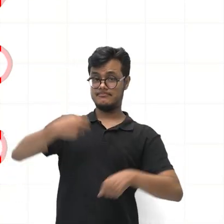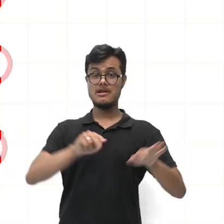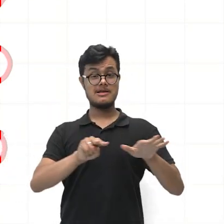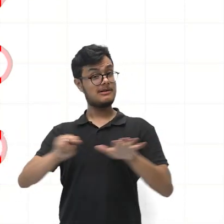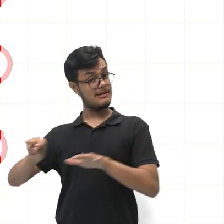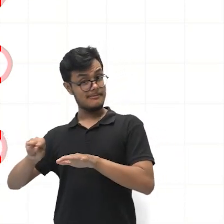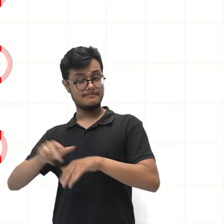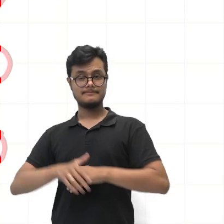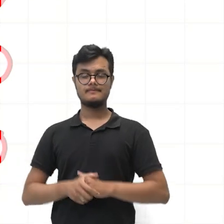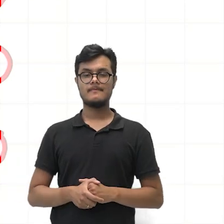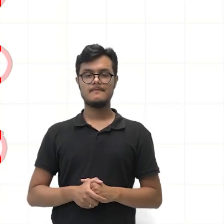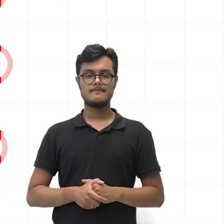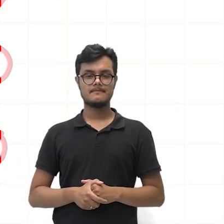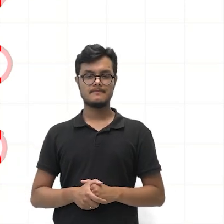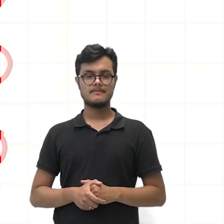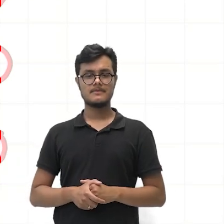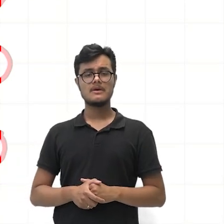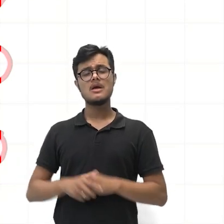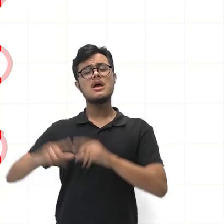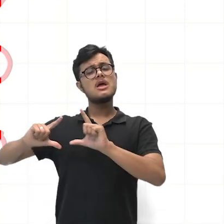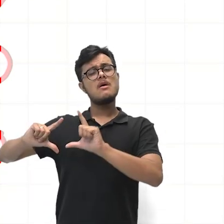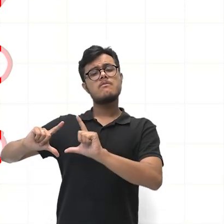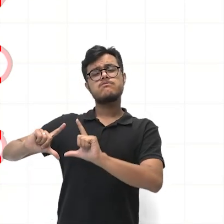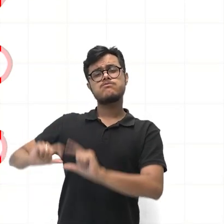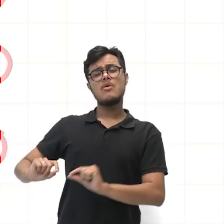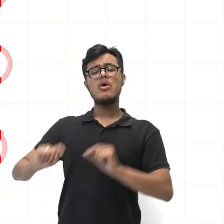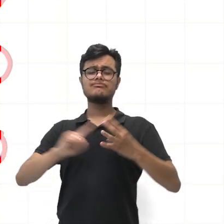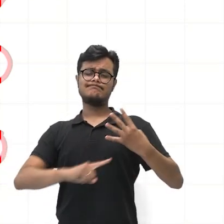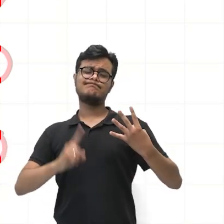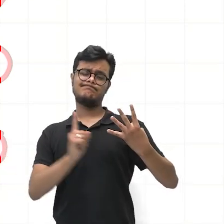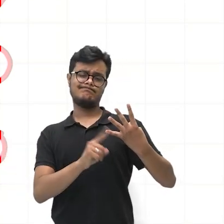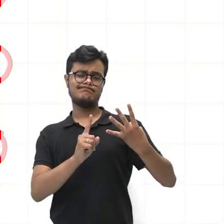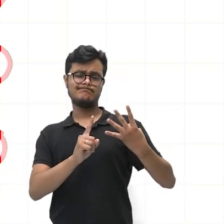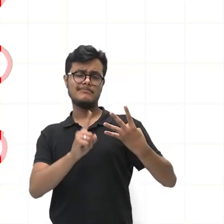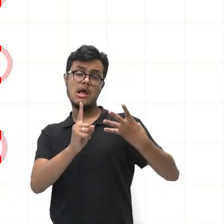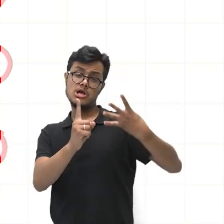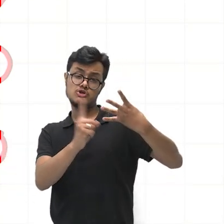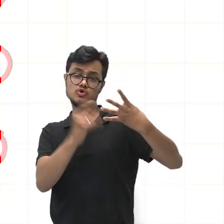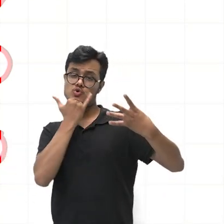semana. E a vaca que menos produziu foi a nossa estrela, né? Com